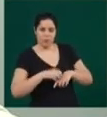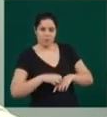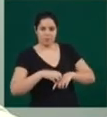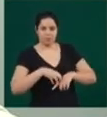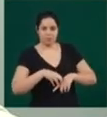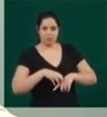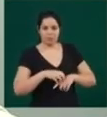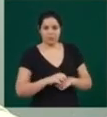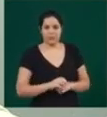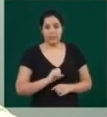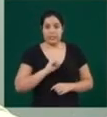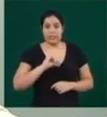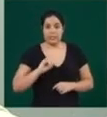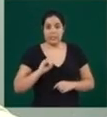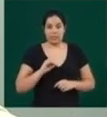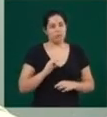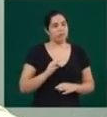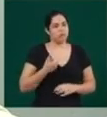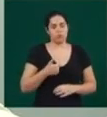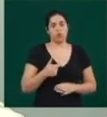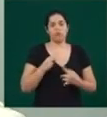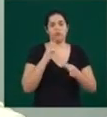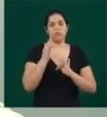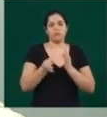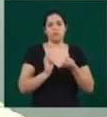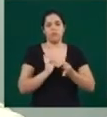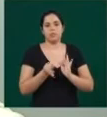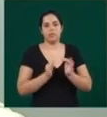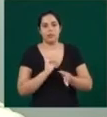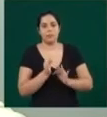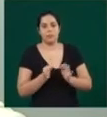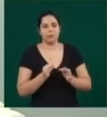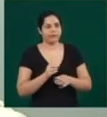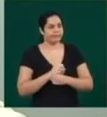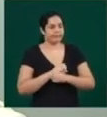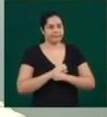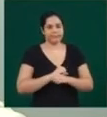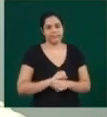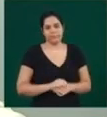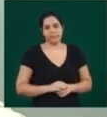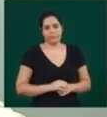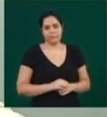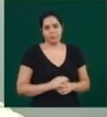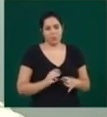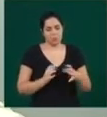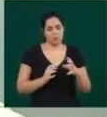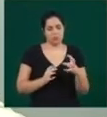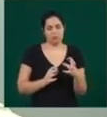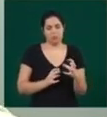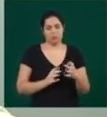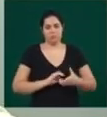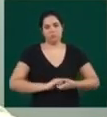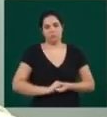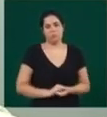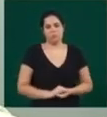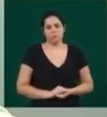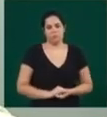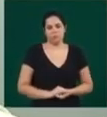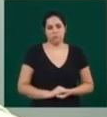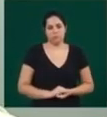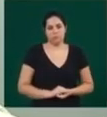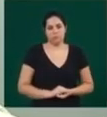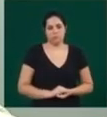se essa inflamação não for controlada, destrói a articulação e cria deformidades graves, né, para o